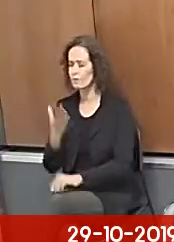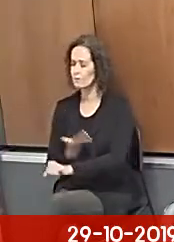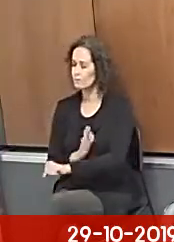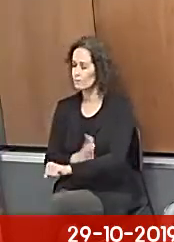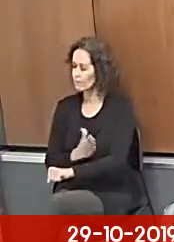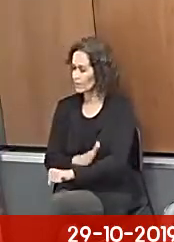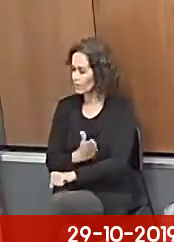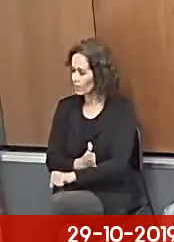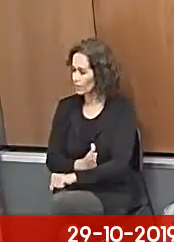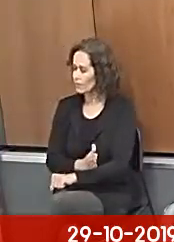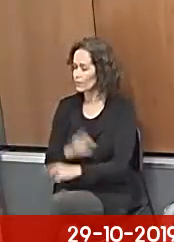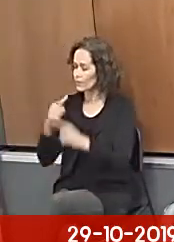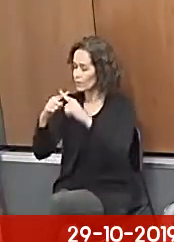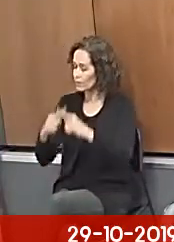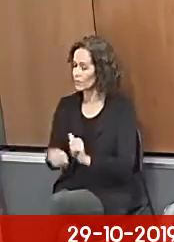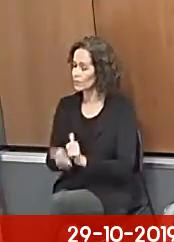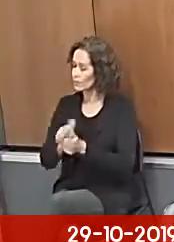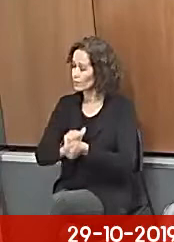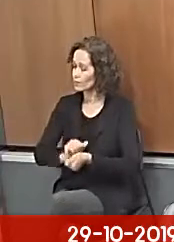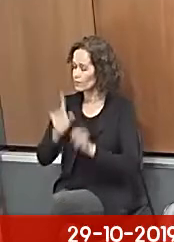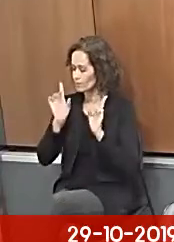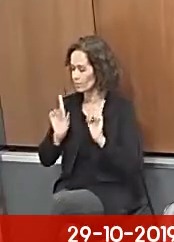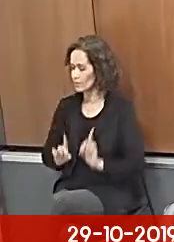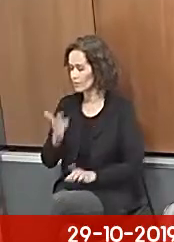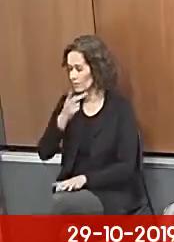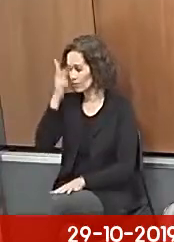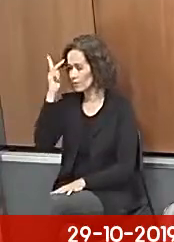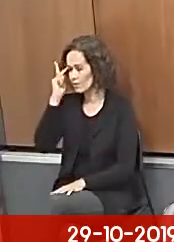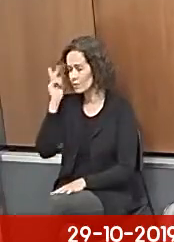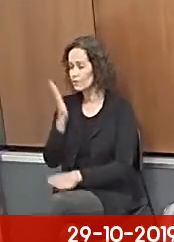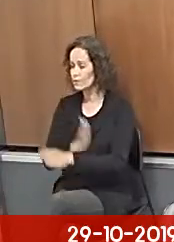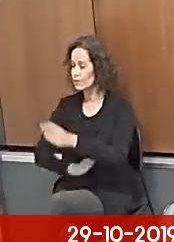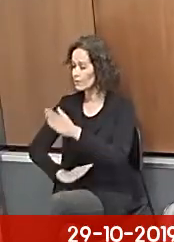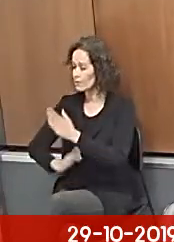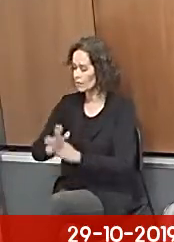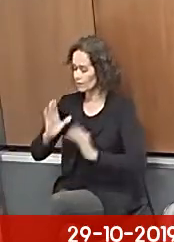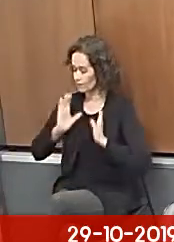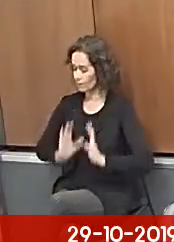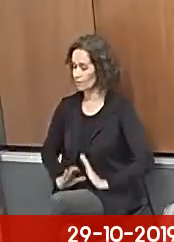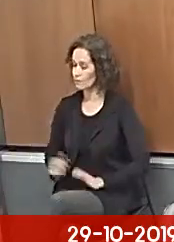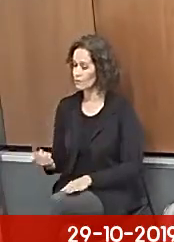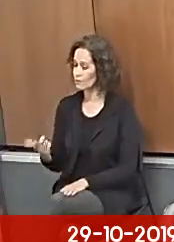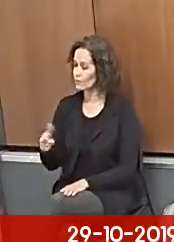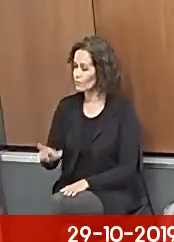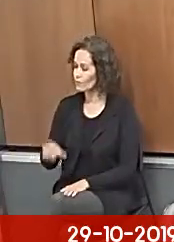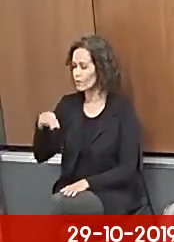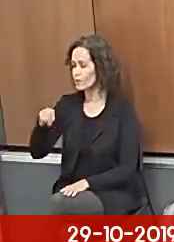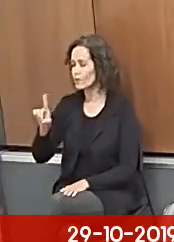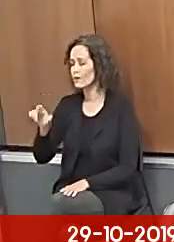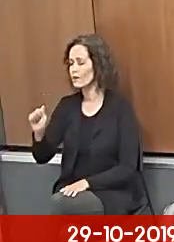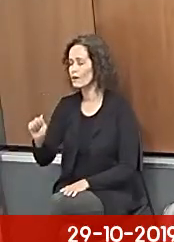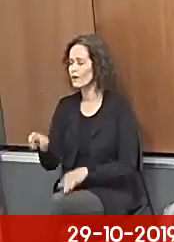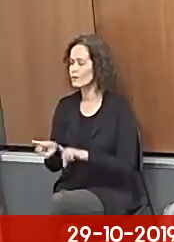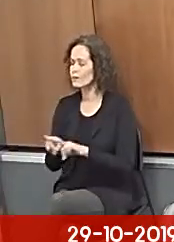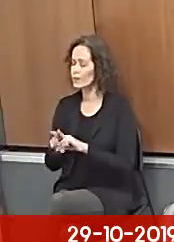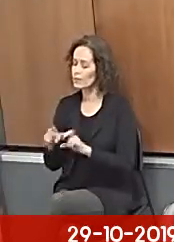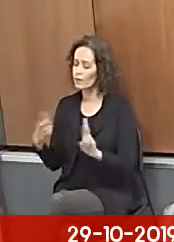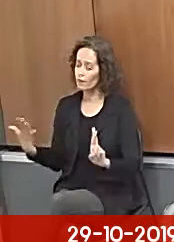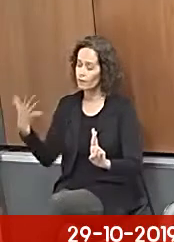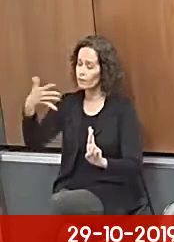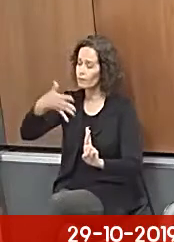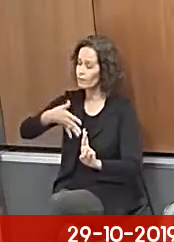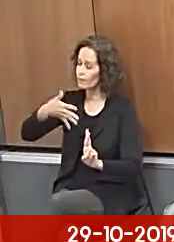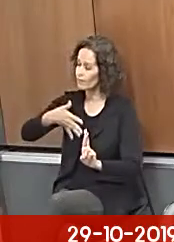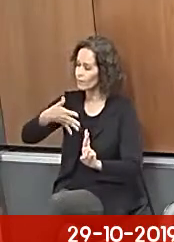esportivas das modalidades para as pessoas com deficiência, criando um sistema de resgate da cidadania. A MDA tem uma visão de ser referência no segmento